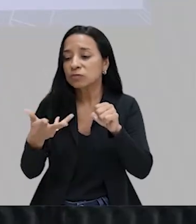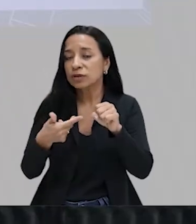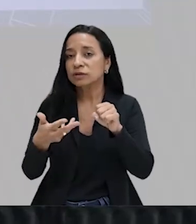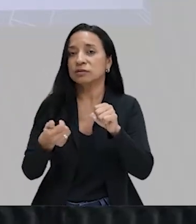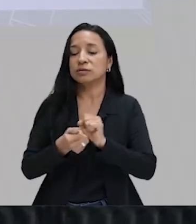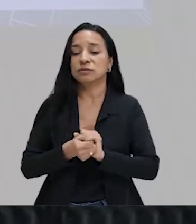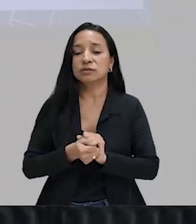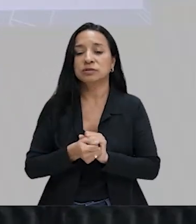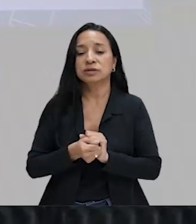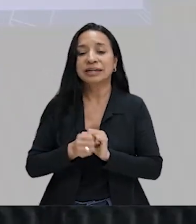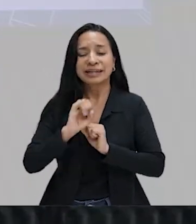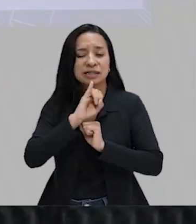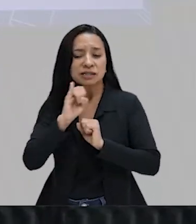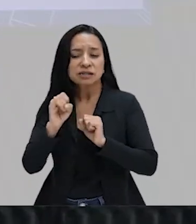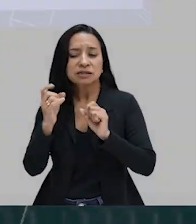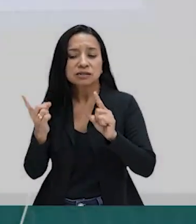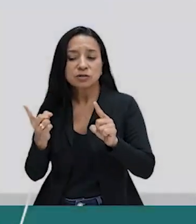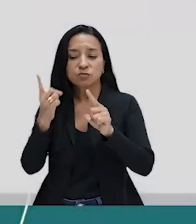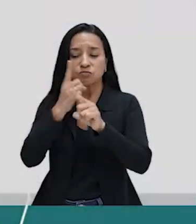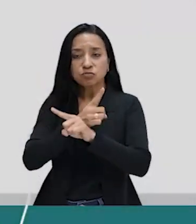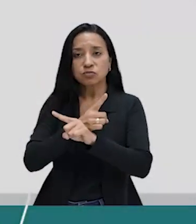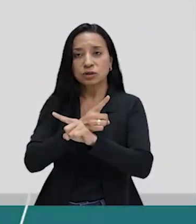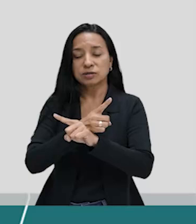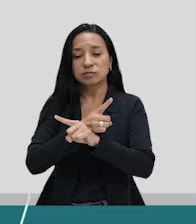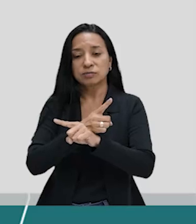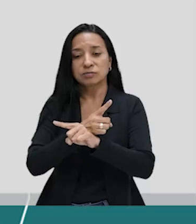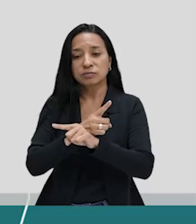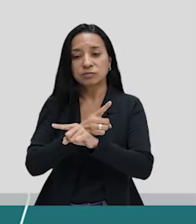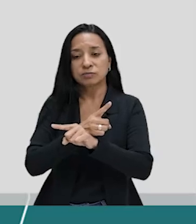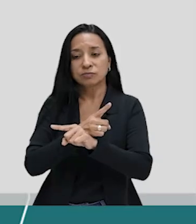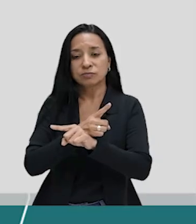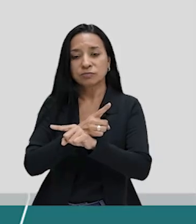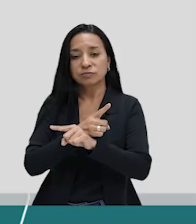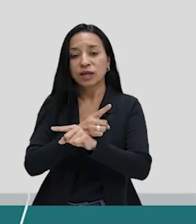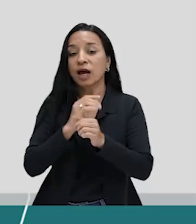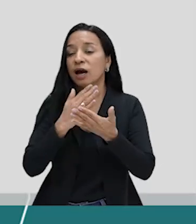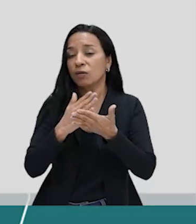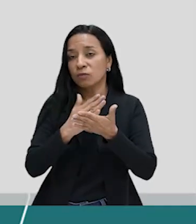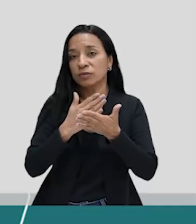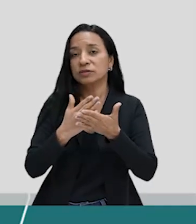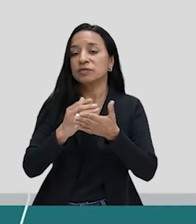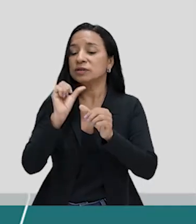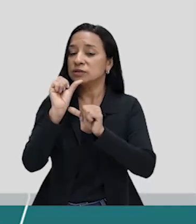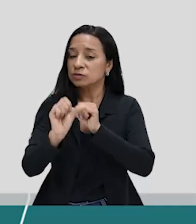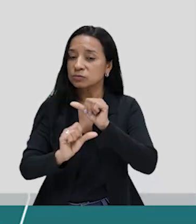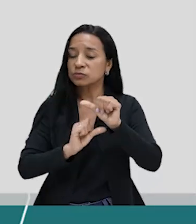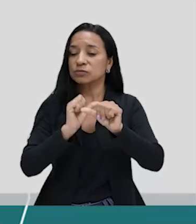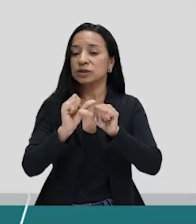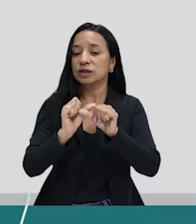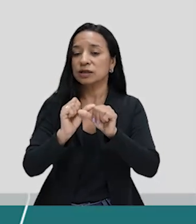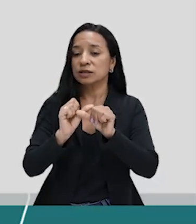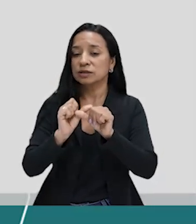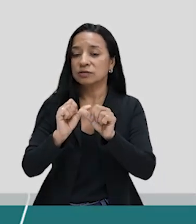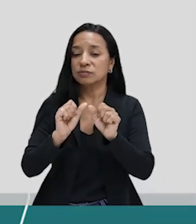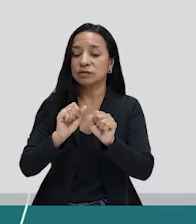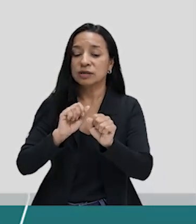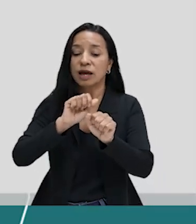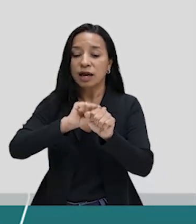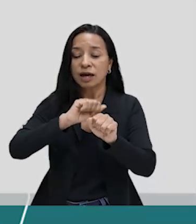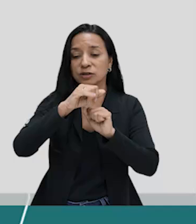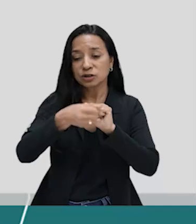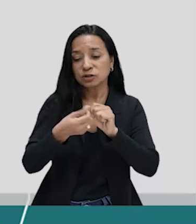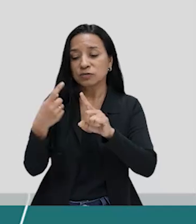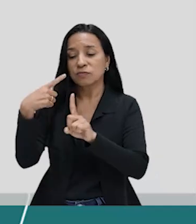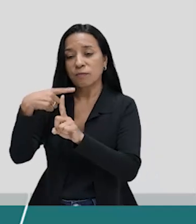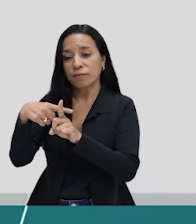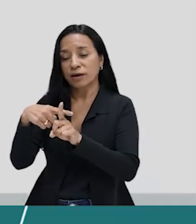eu inverto essa ordem, né? Essa ordem, por vezes, é alterada, ficando adjetivo mais substantivo.